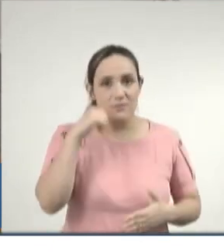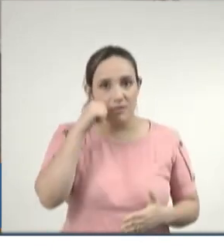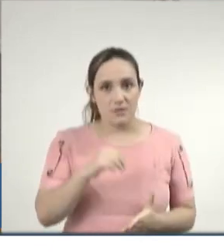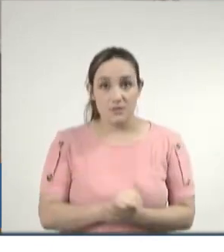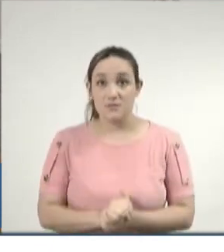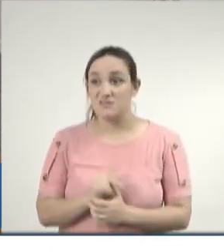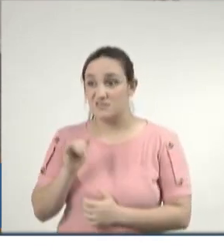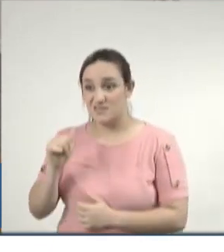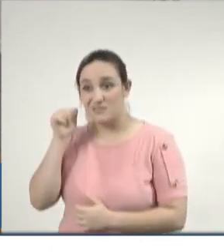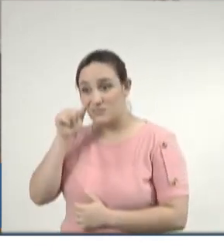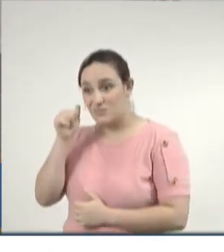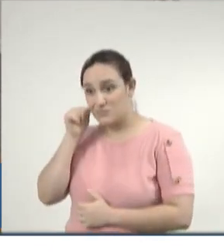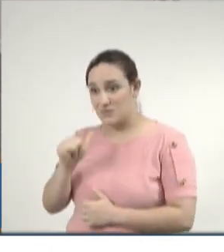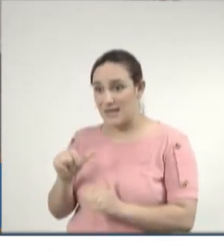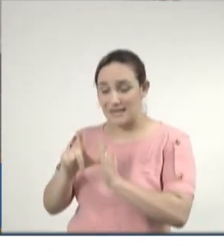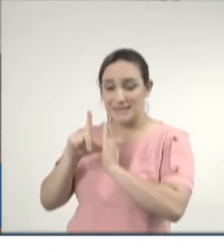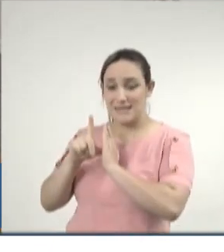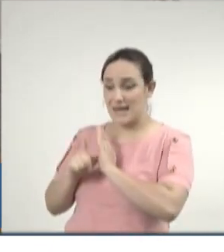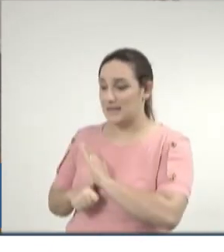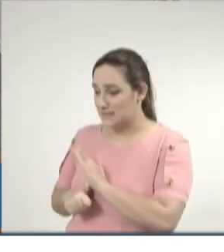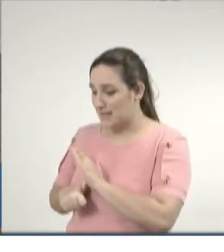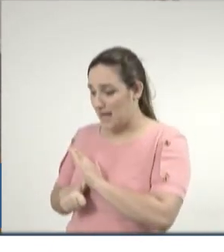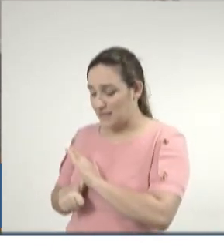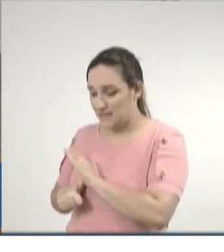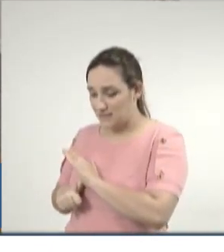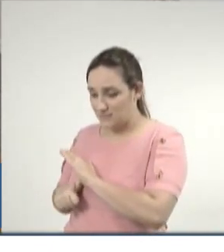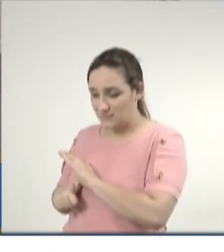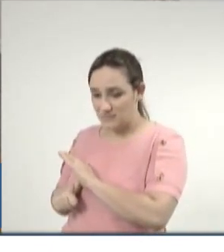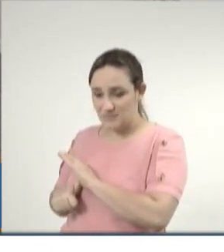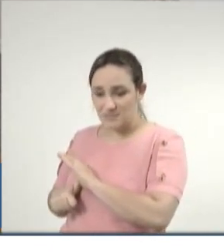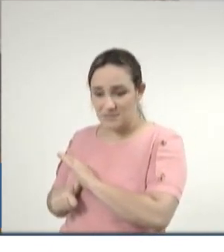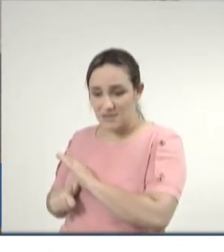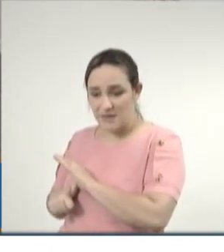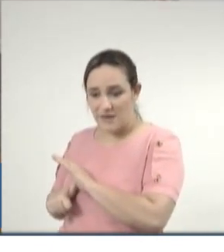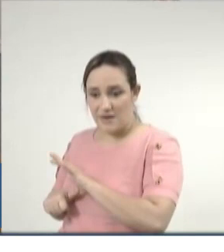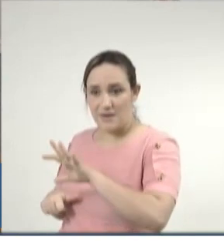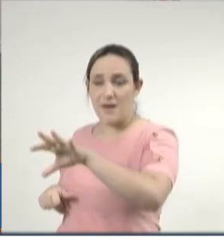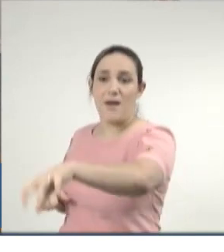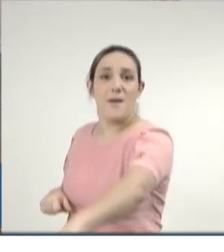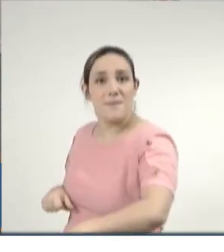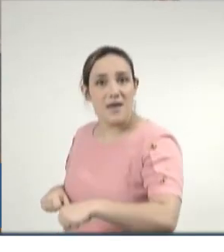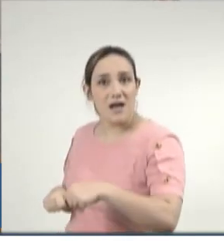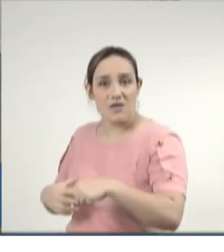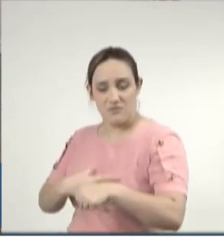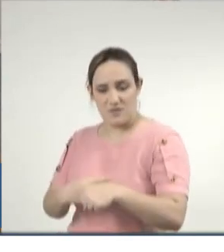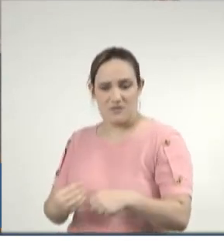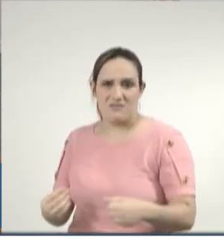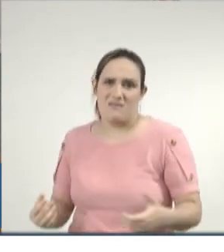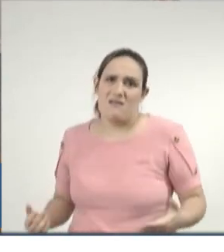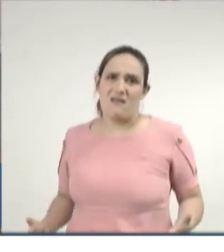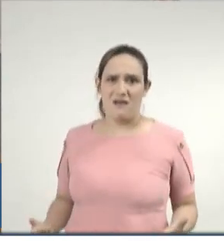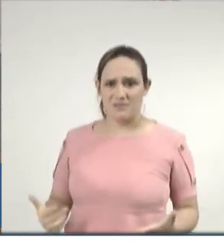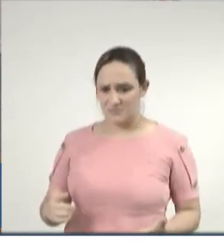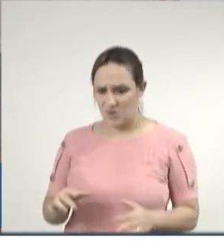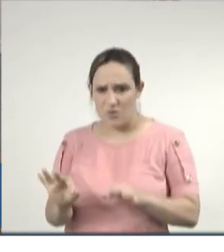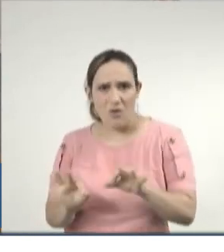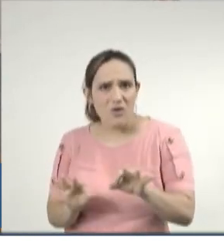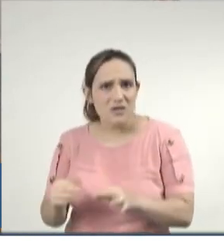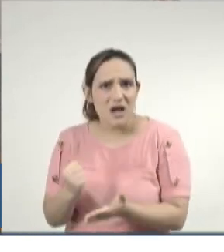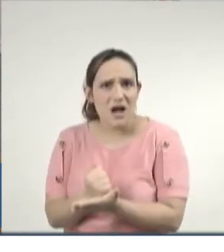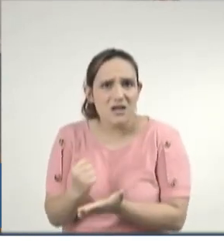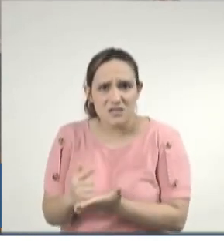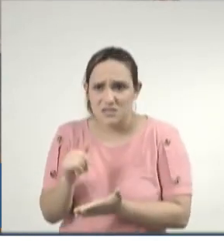mulher atrasa para buscar o filho porque trabalha. Qual o pensamento? Desnaturada. Número 1 é desorganizada. Já que